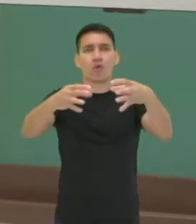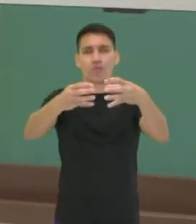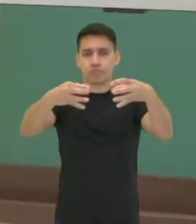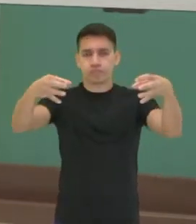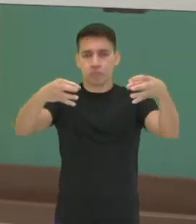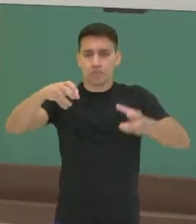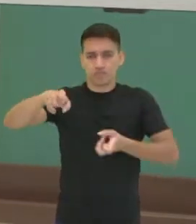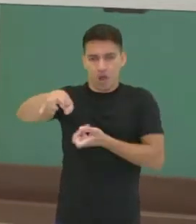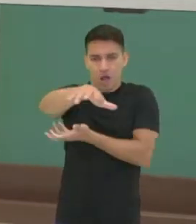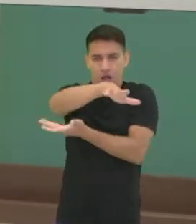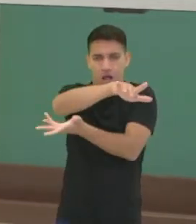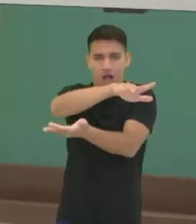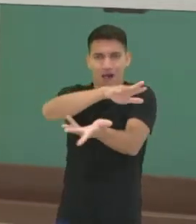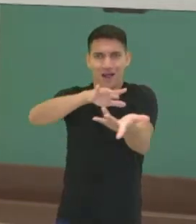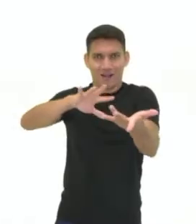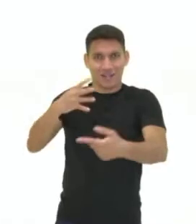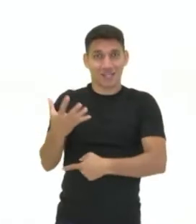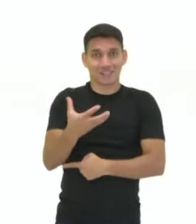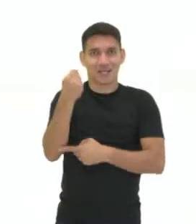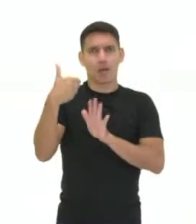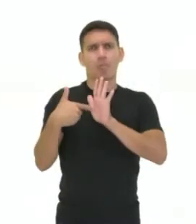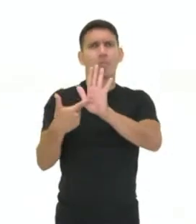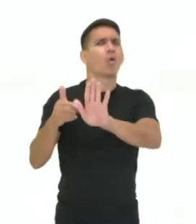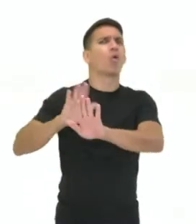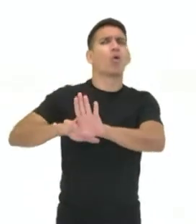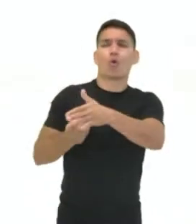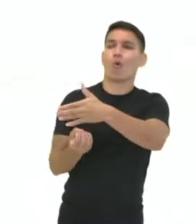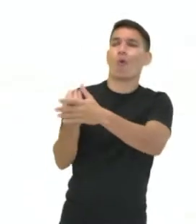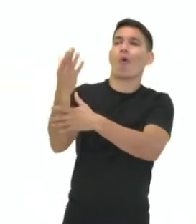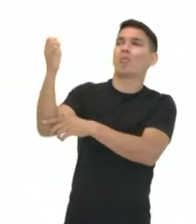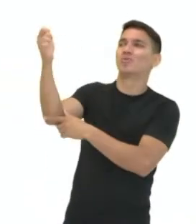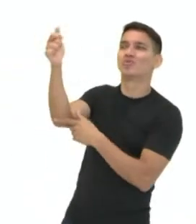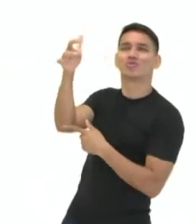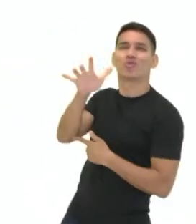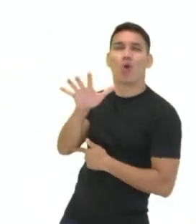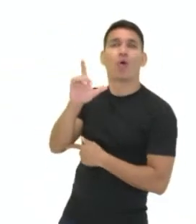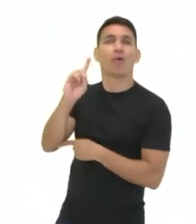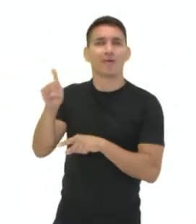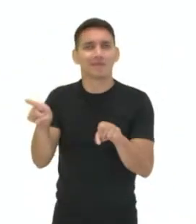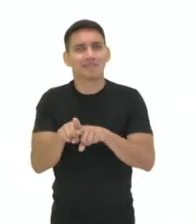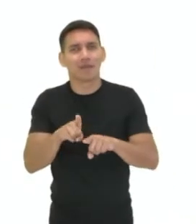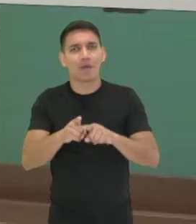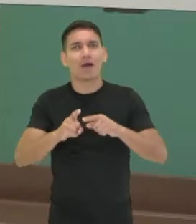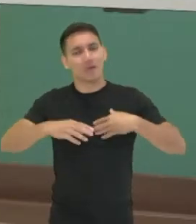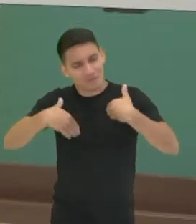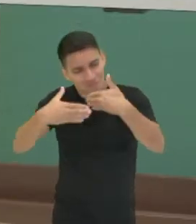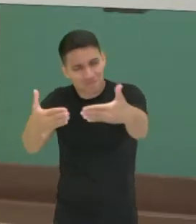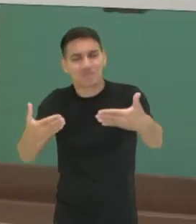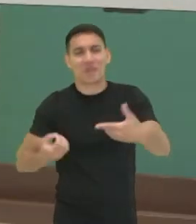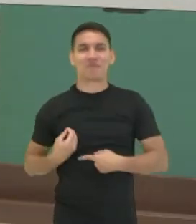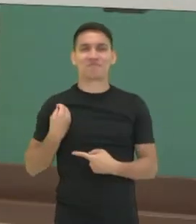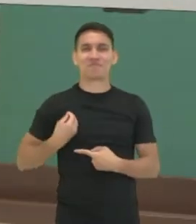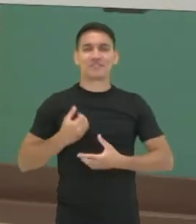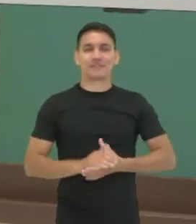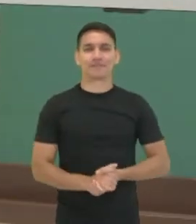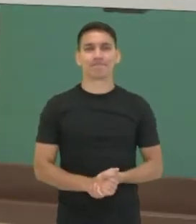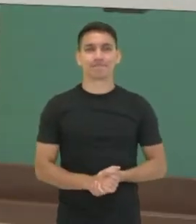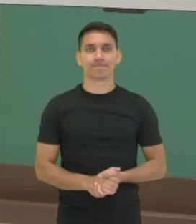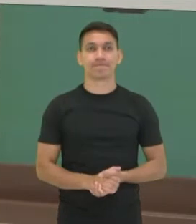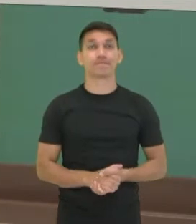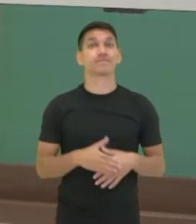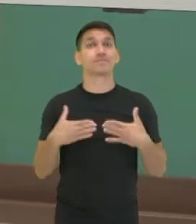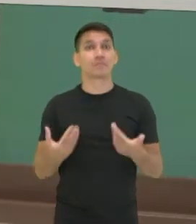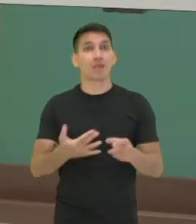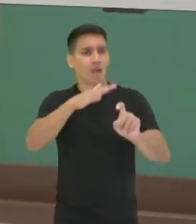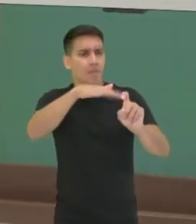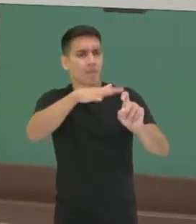Dalí, representando a origem do Sol e, por consequência, a origem da vida. Então, os mitos